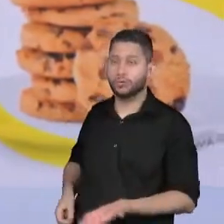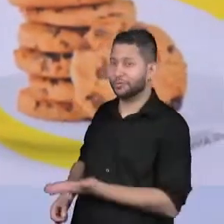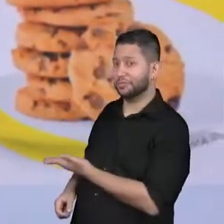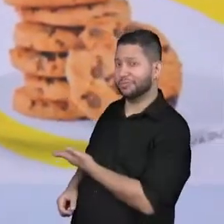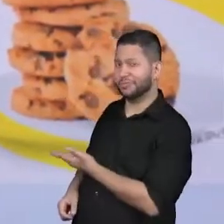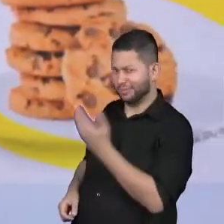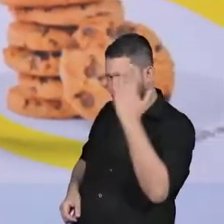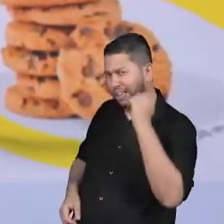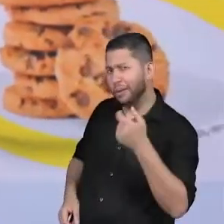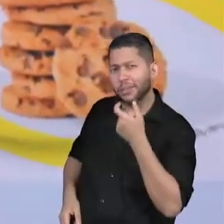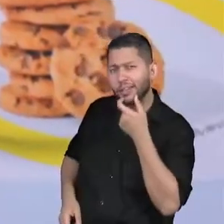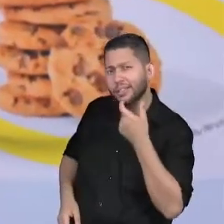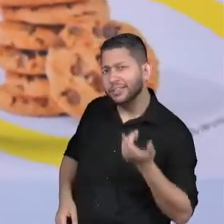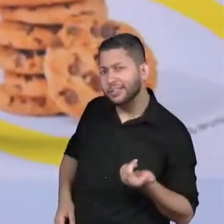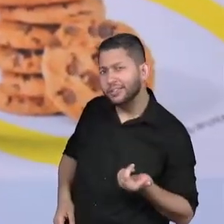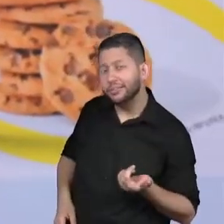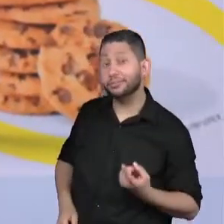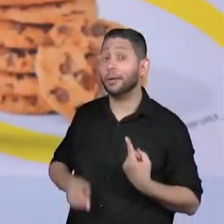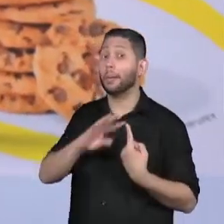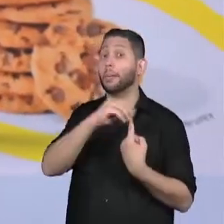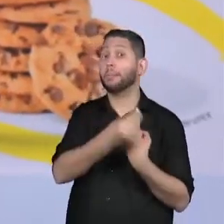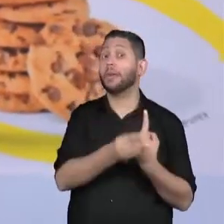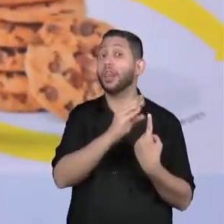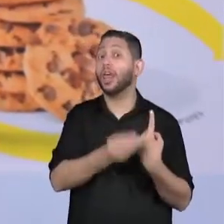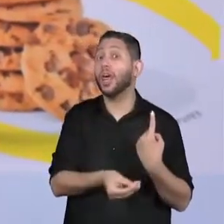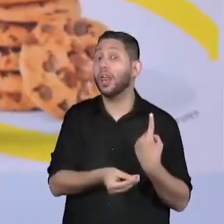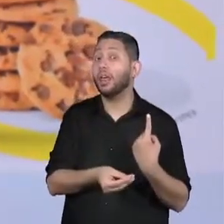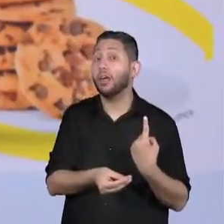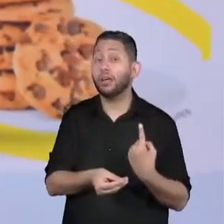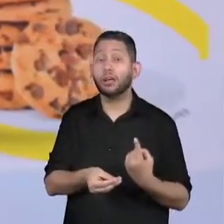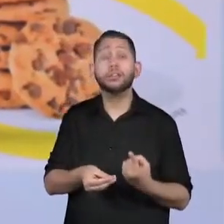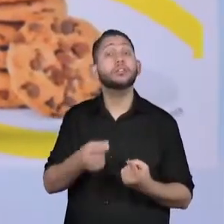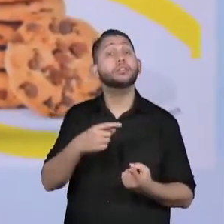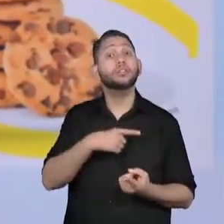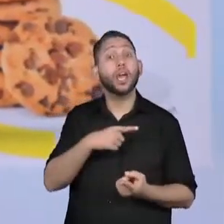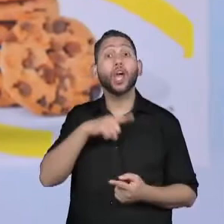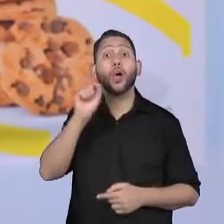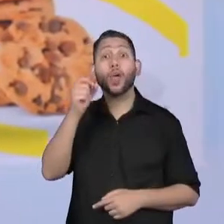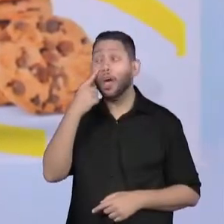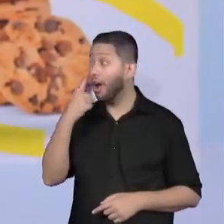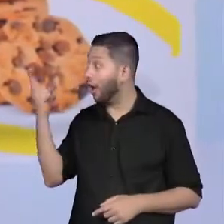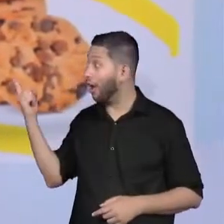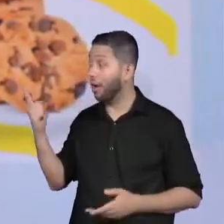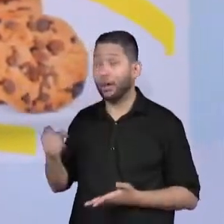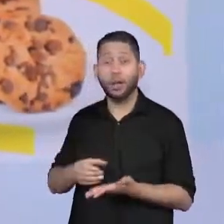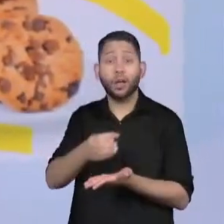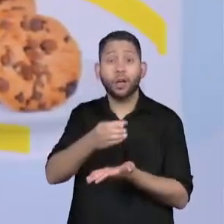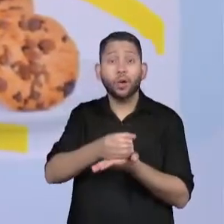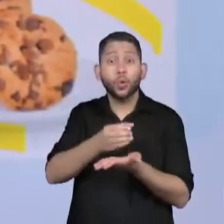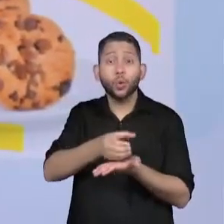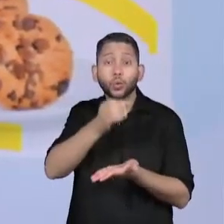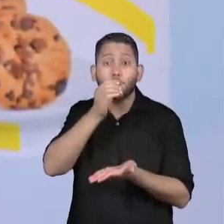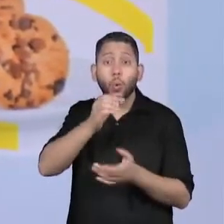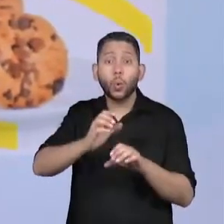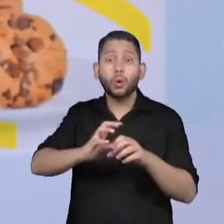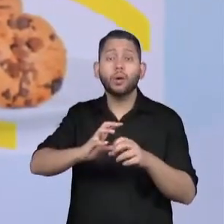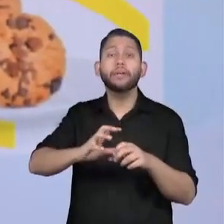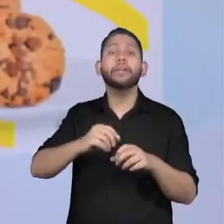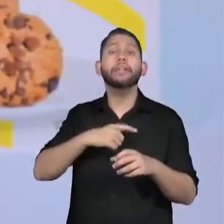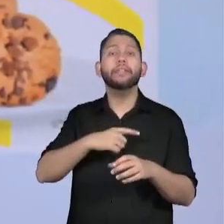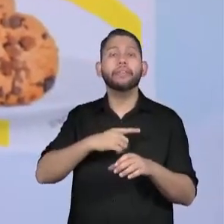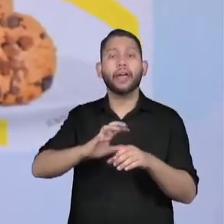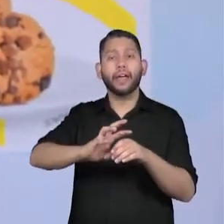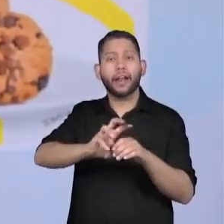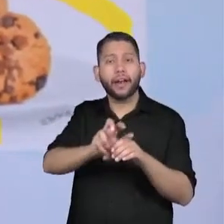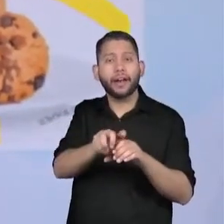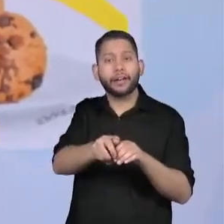tem que lembrar, hein? Banana. Tem aqui um suco de laranja. Como é que eu falo isso em inglês? Vai pensando,